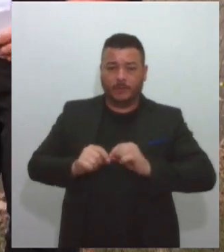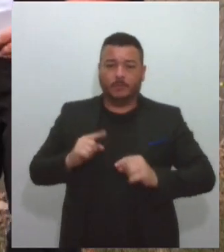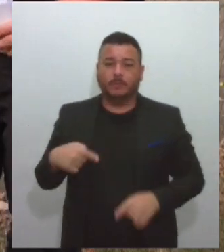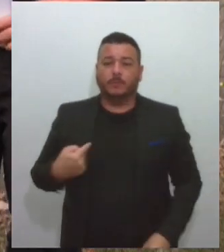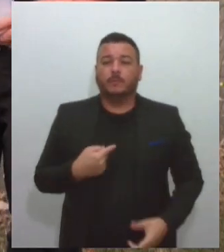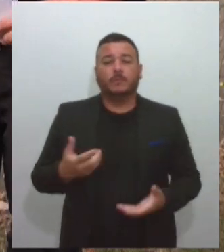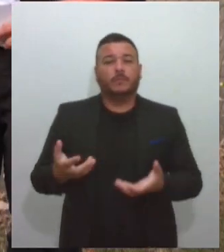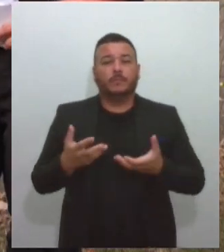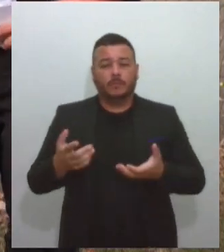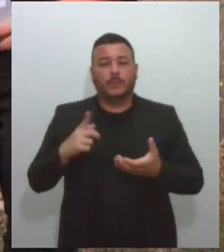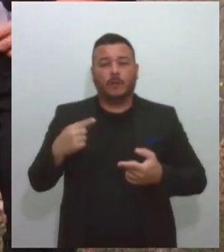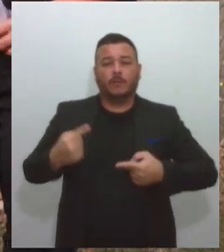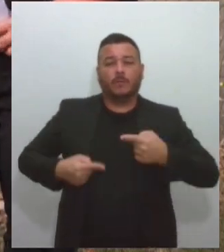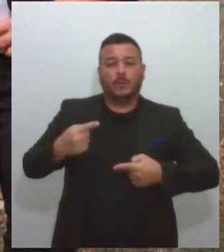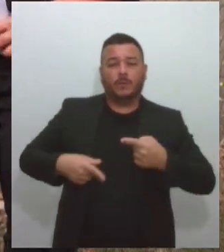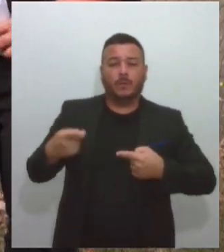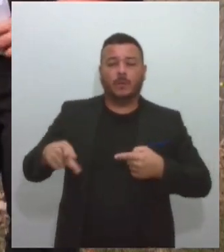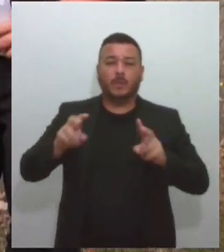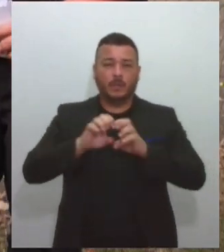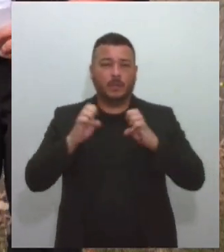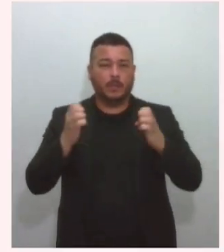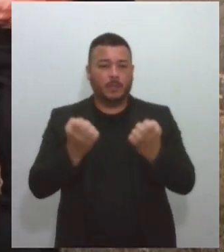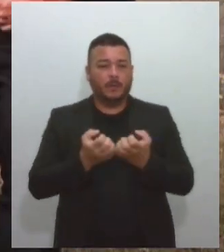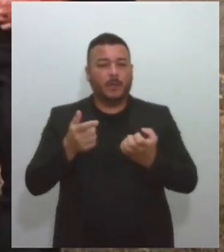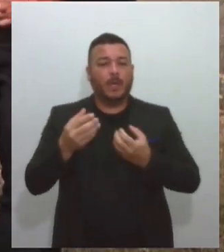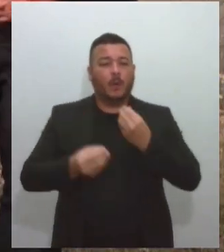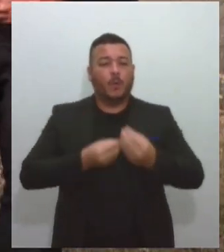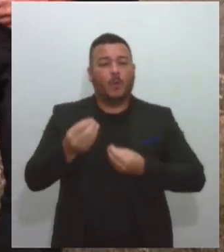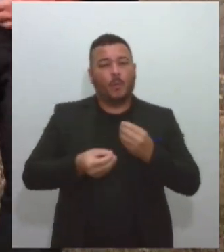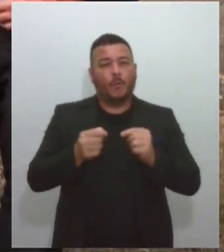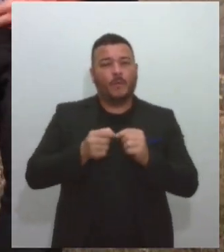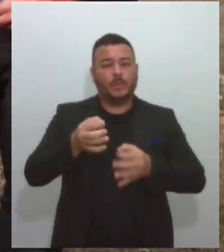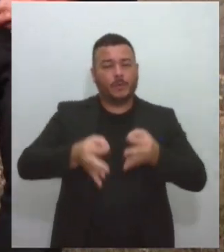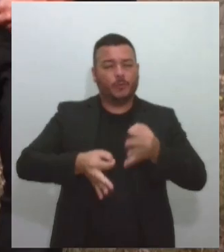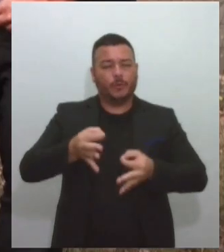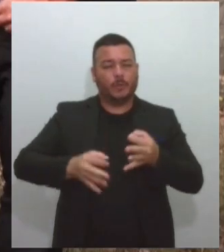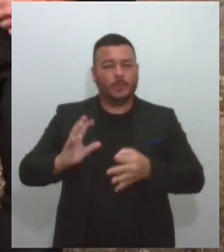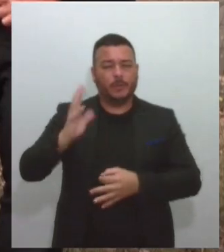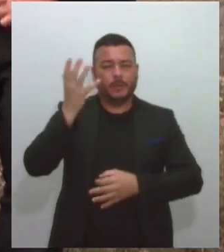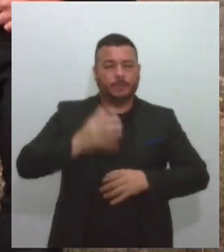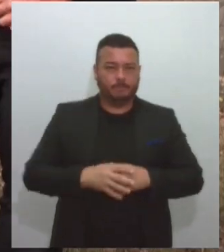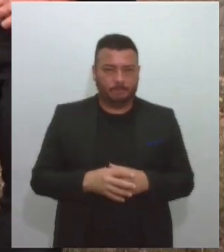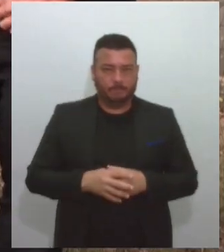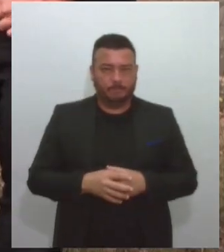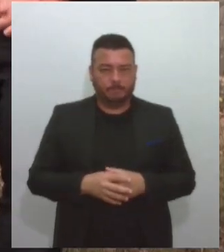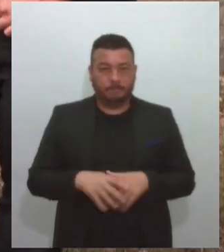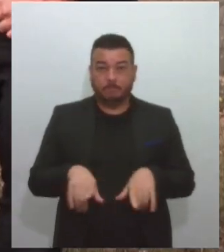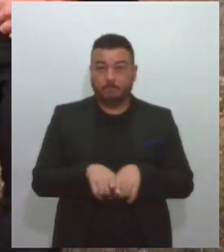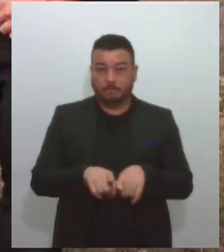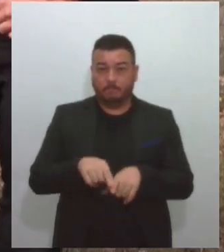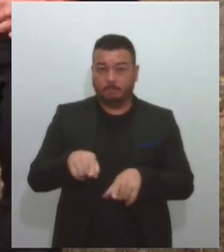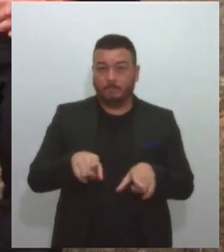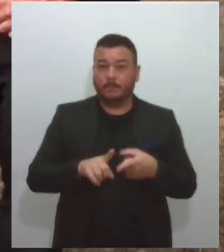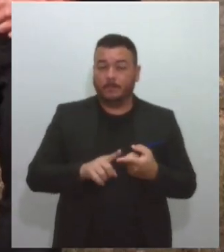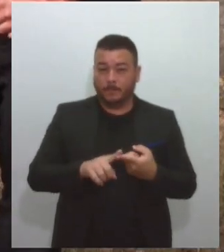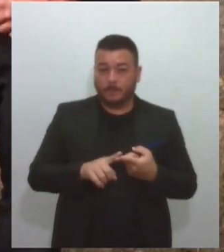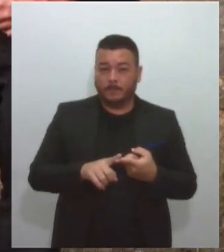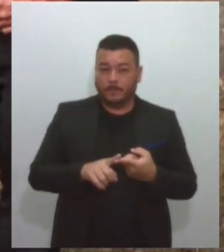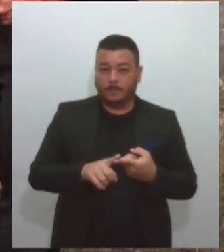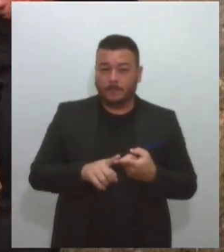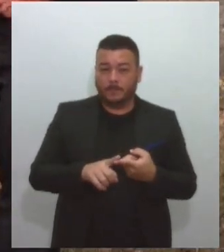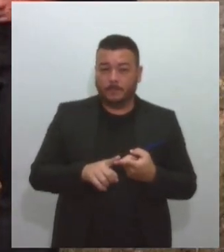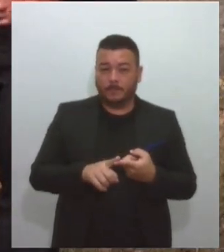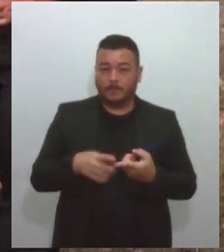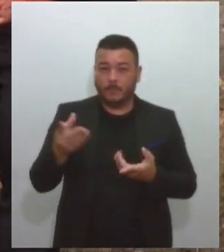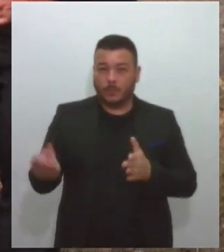debater nesse evento é como fazer para a justiça ser feita. Felipe, inclusive essa atividade ela não está segmentada apenas